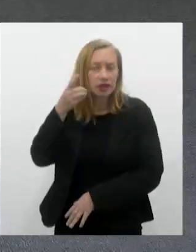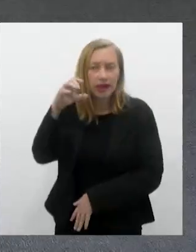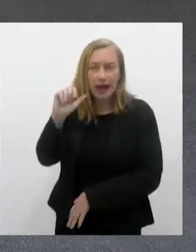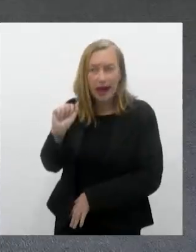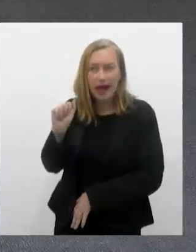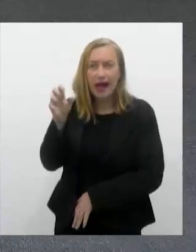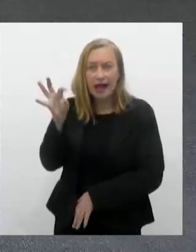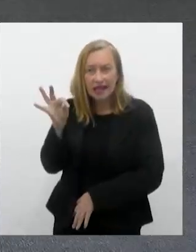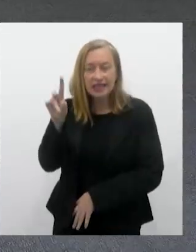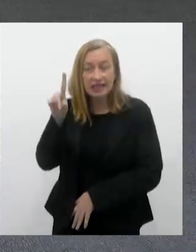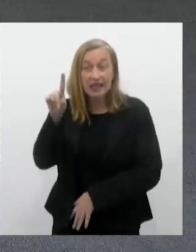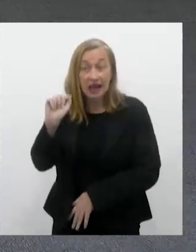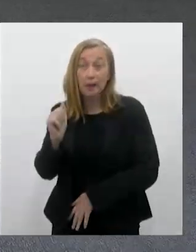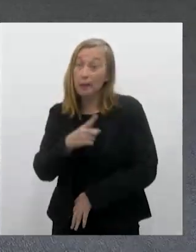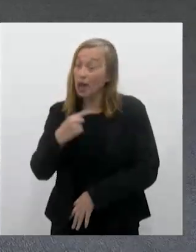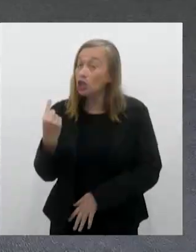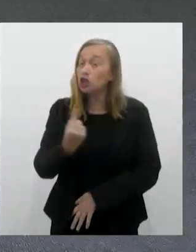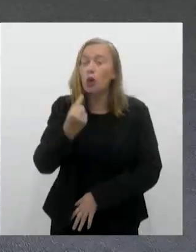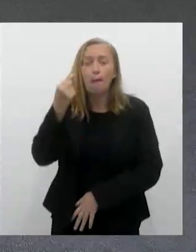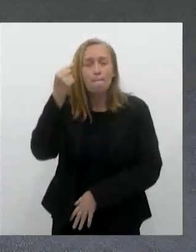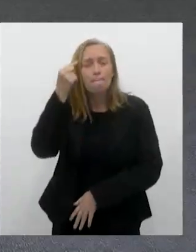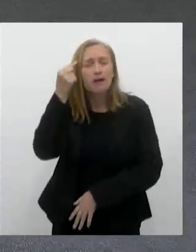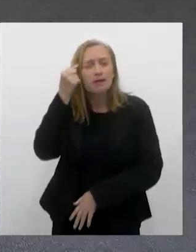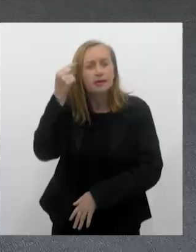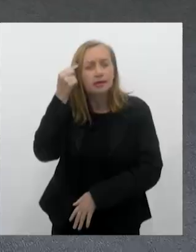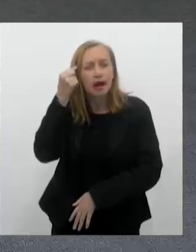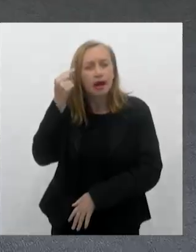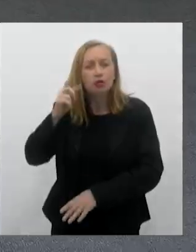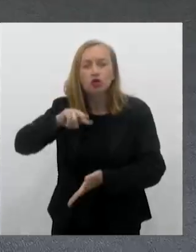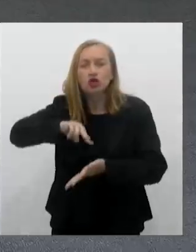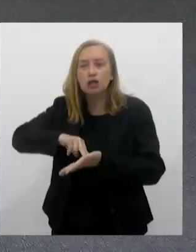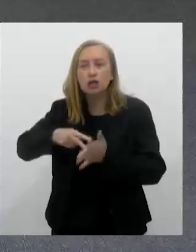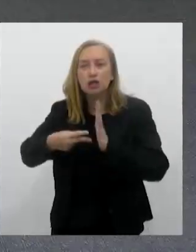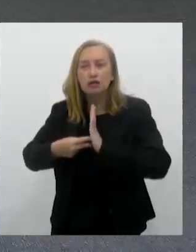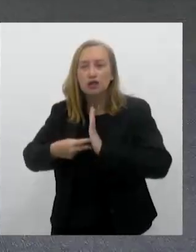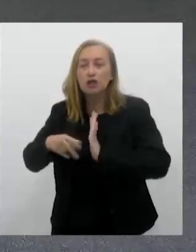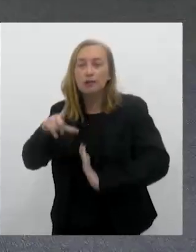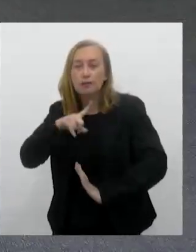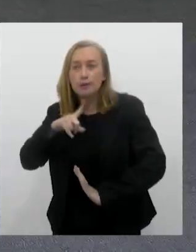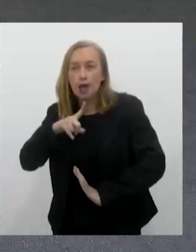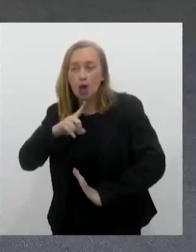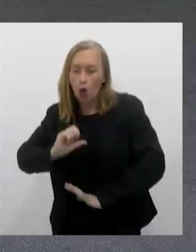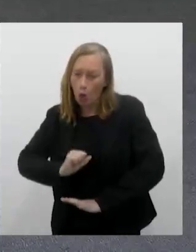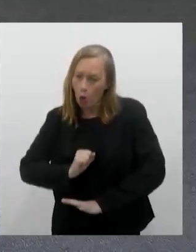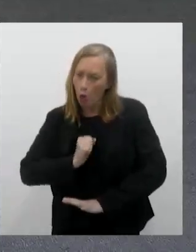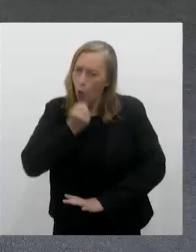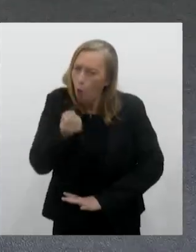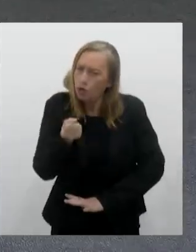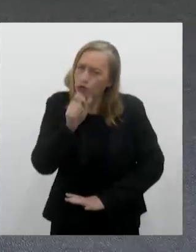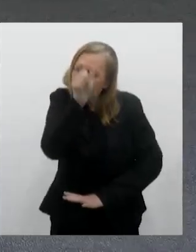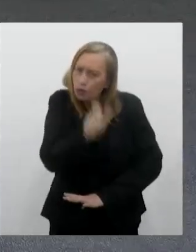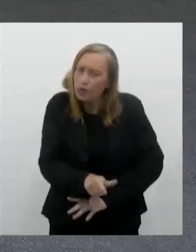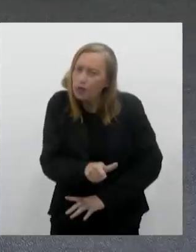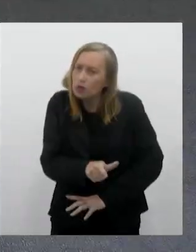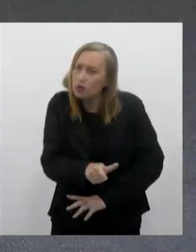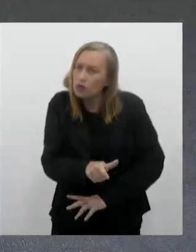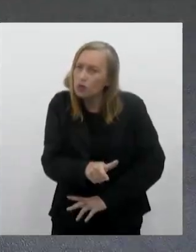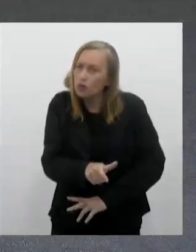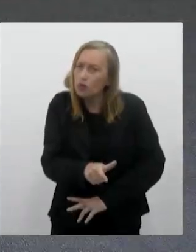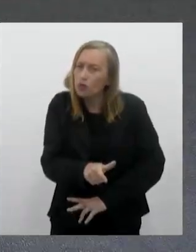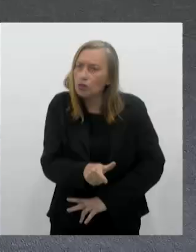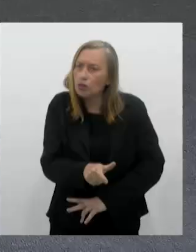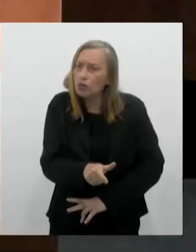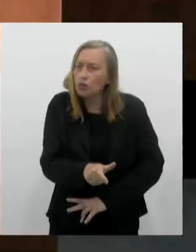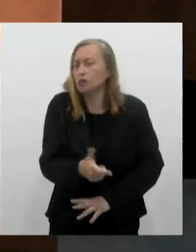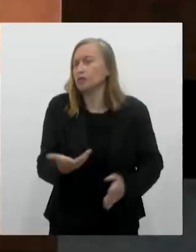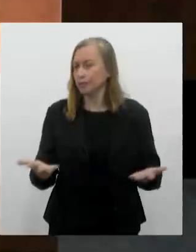nós refletirmos sobre o que é você ter ódio de alguém pela sua procedência